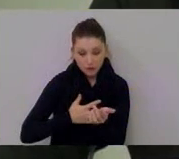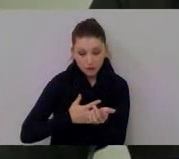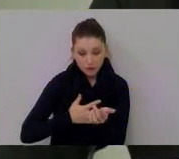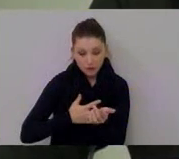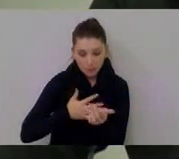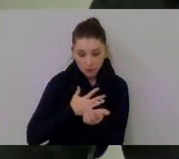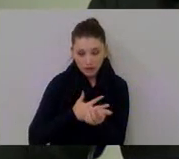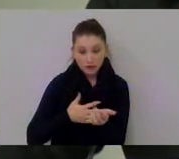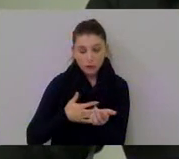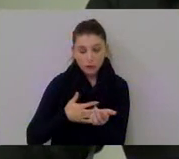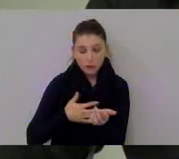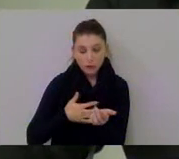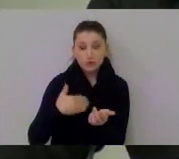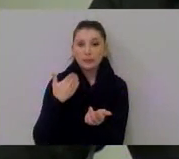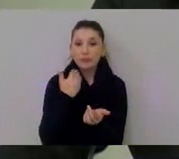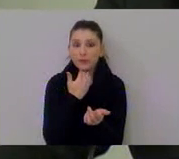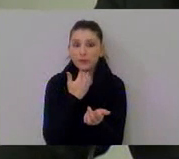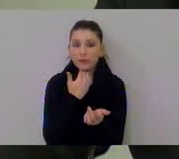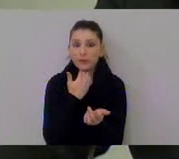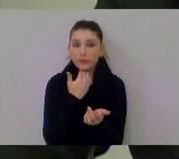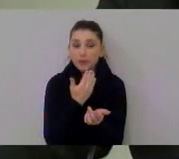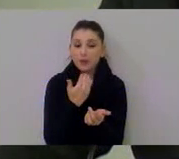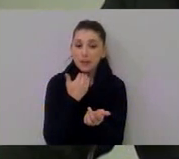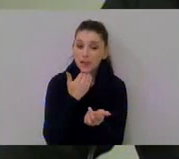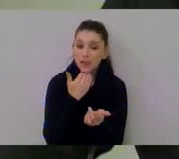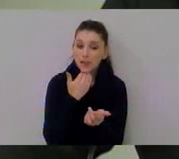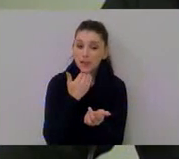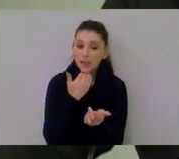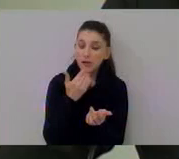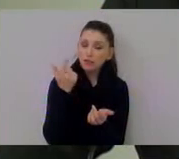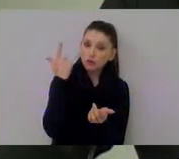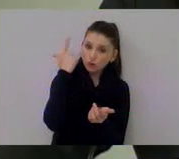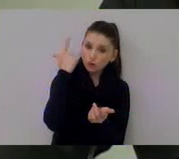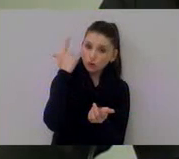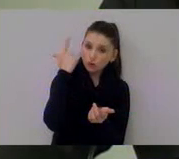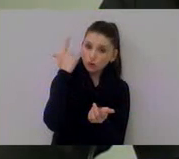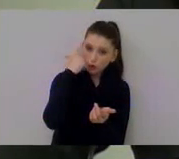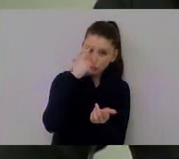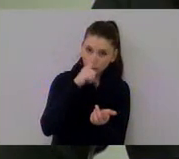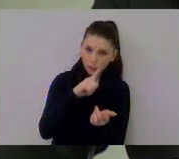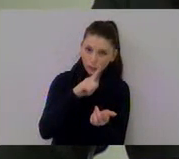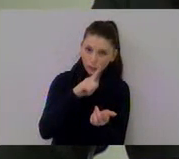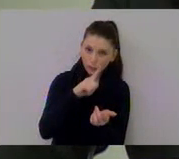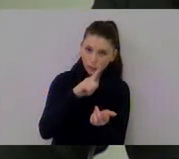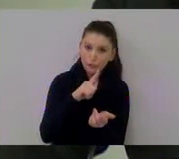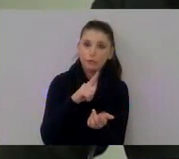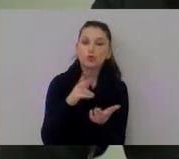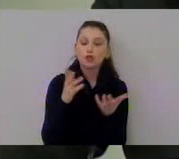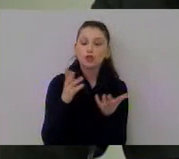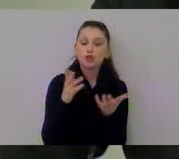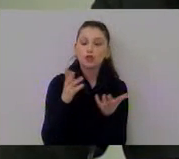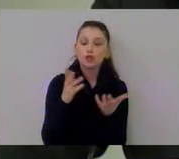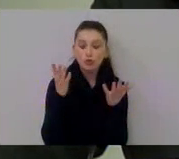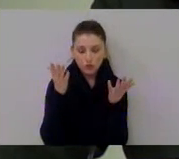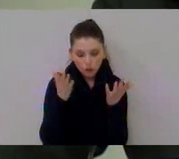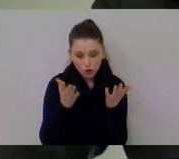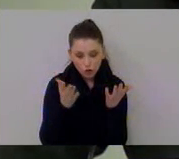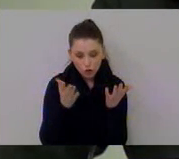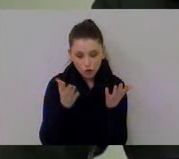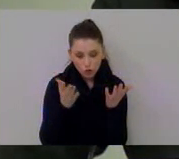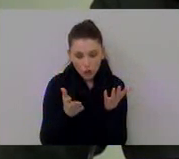porque eu já solicitei ao Hospital São José uma reunião para que